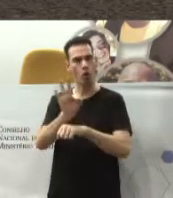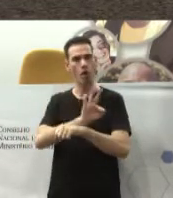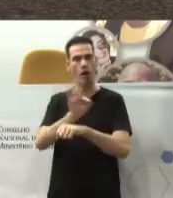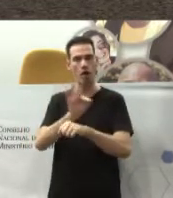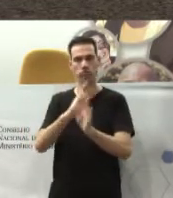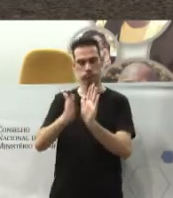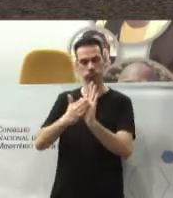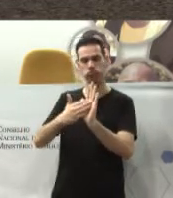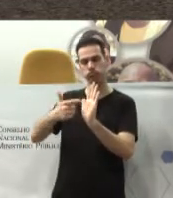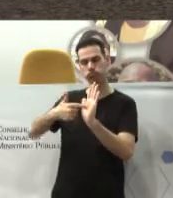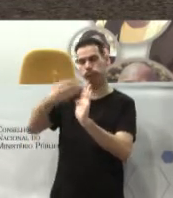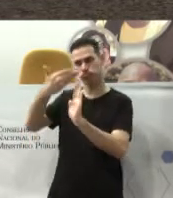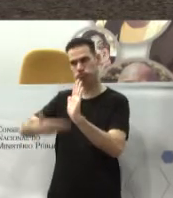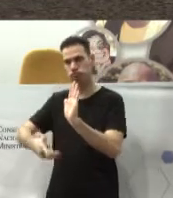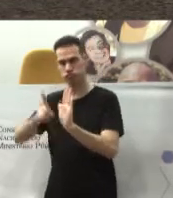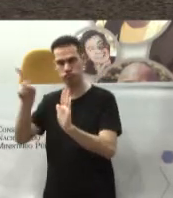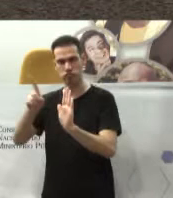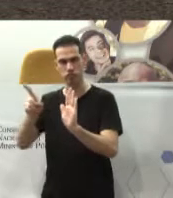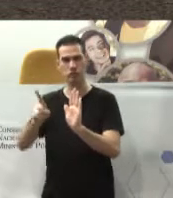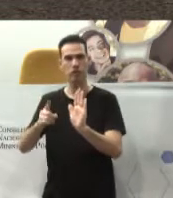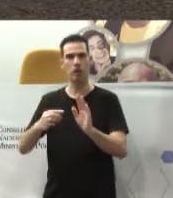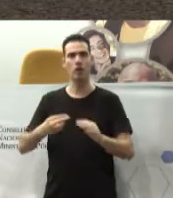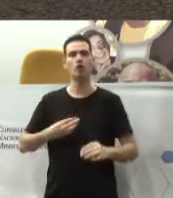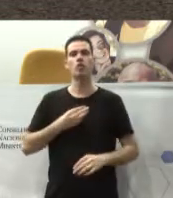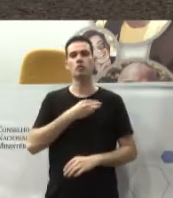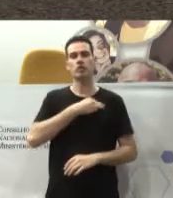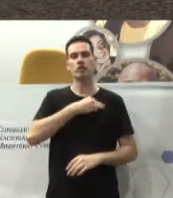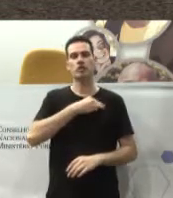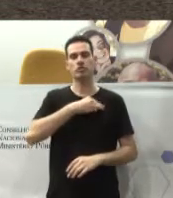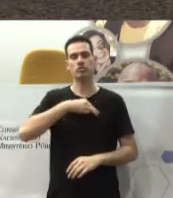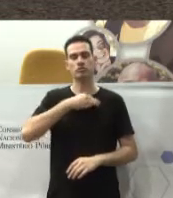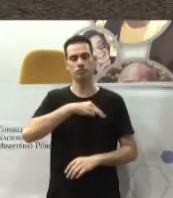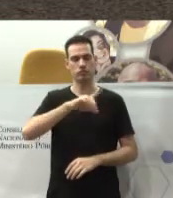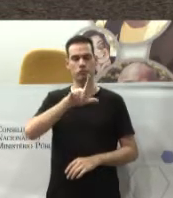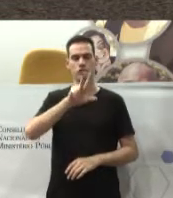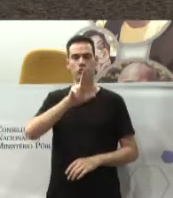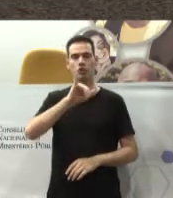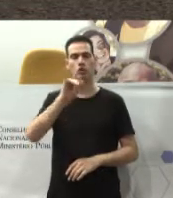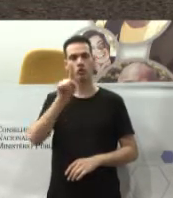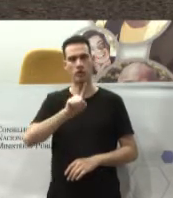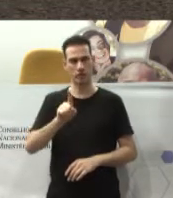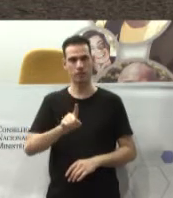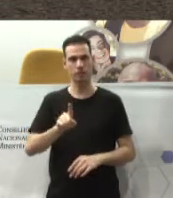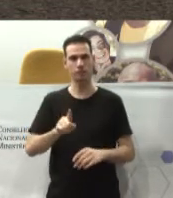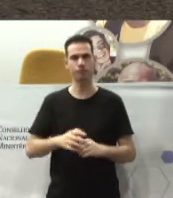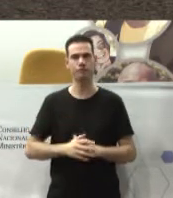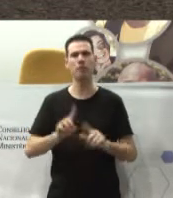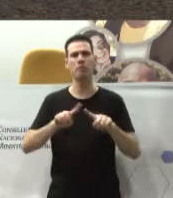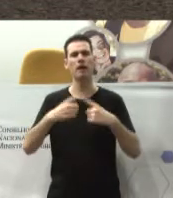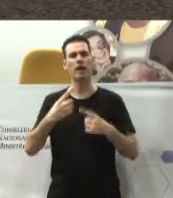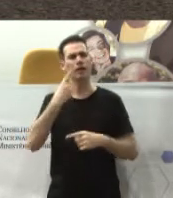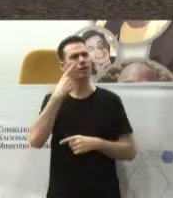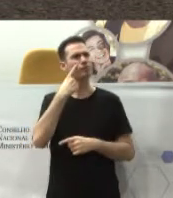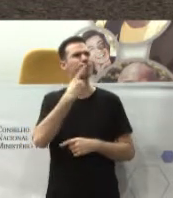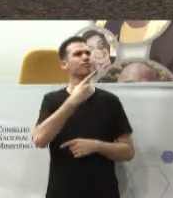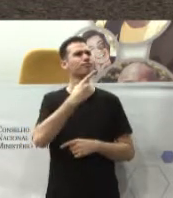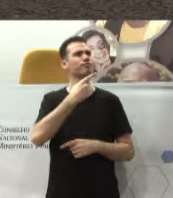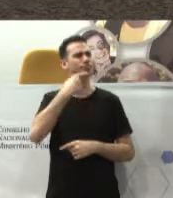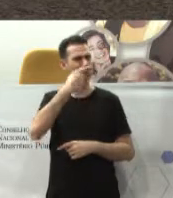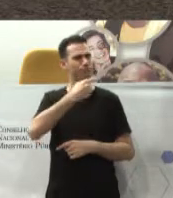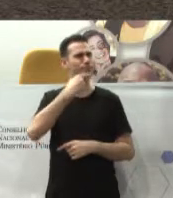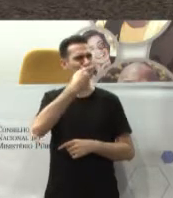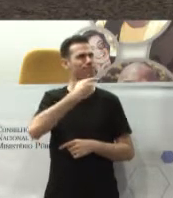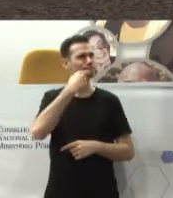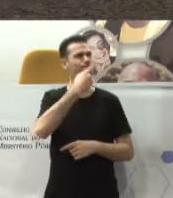está distribuída ao ministro Luiz Fachin. Bom, e é exatamente isso, mas eu cito esse acordo porque ele vem